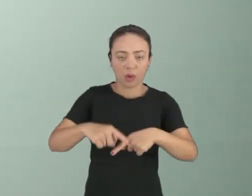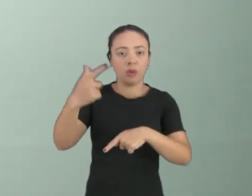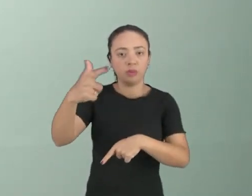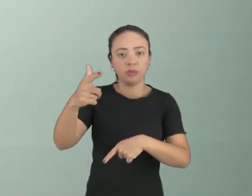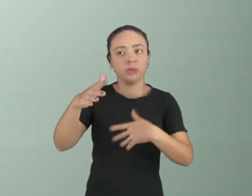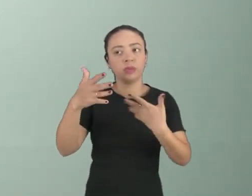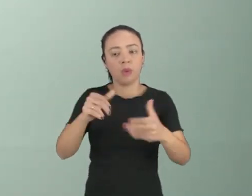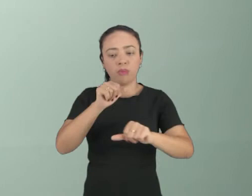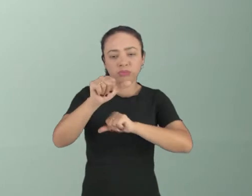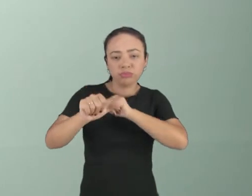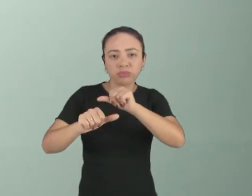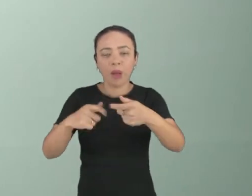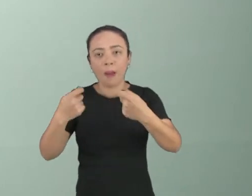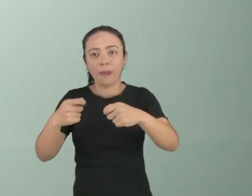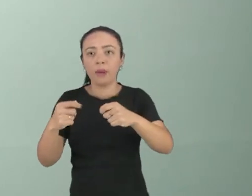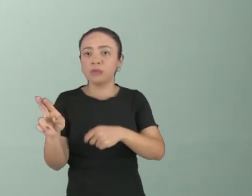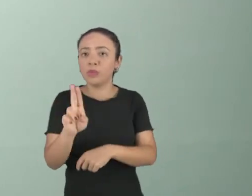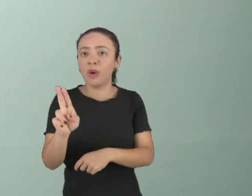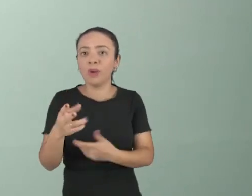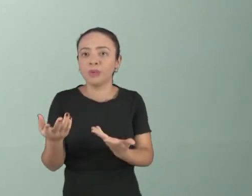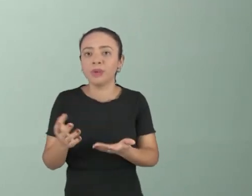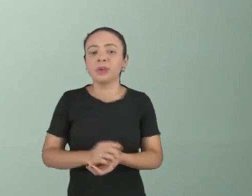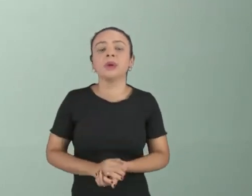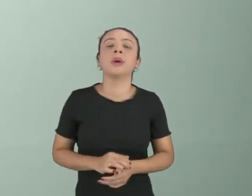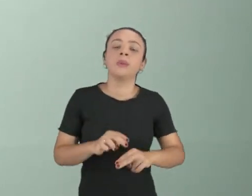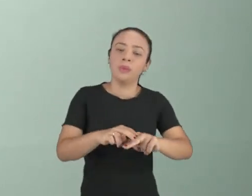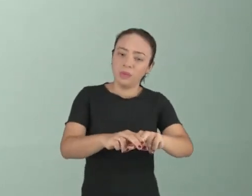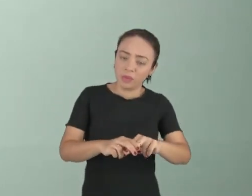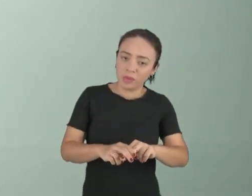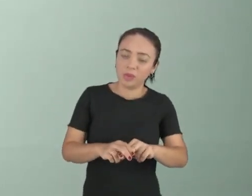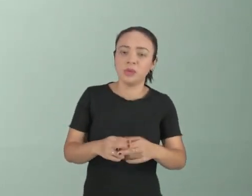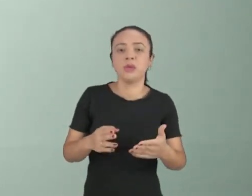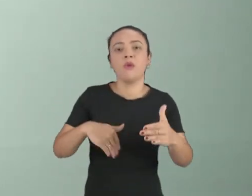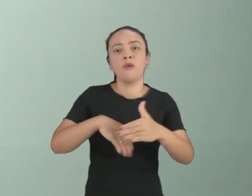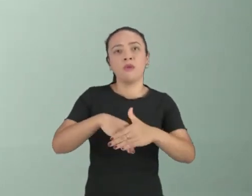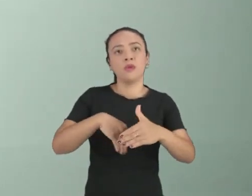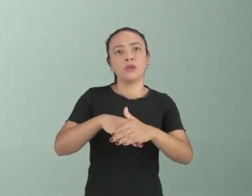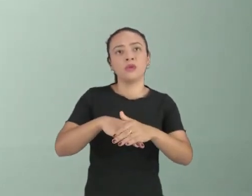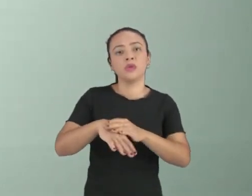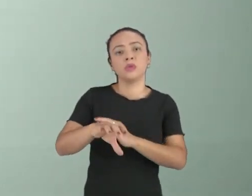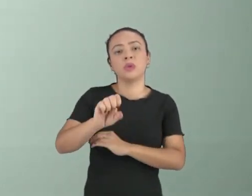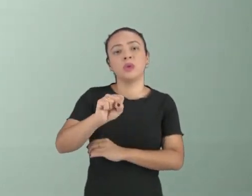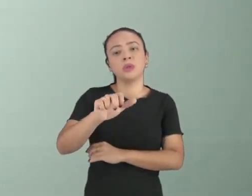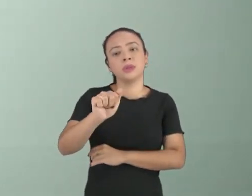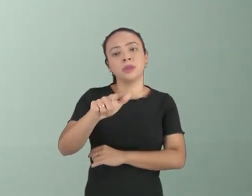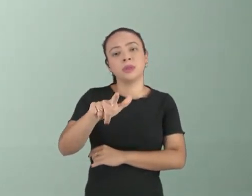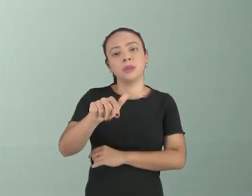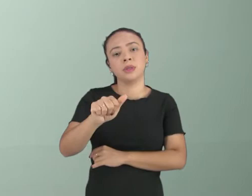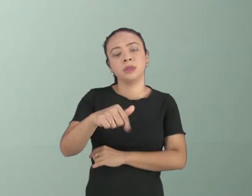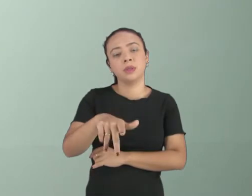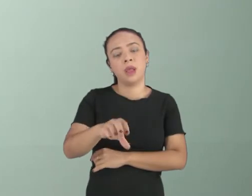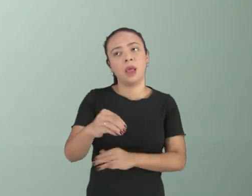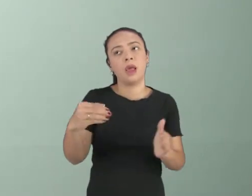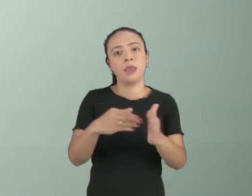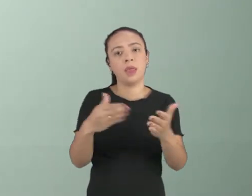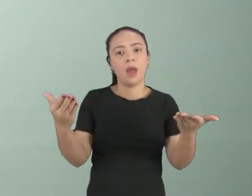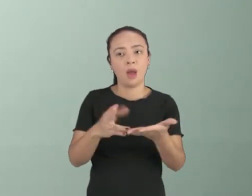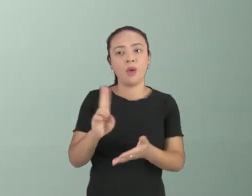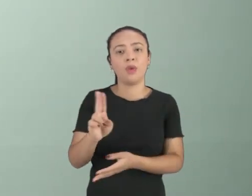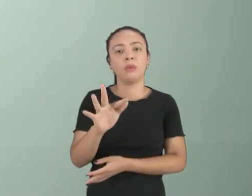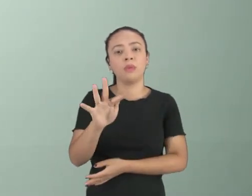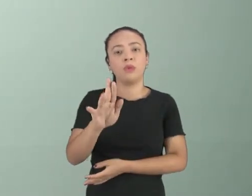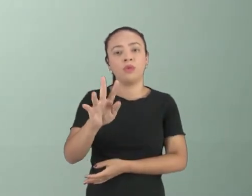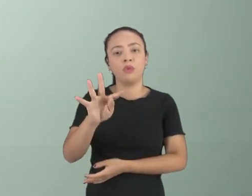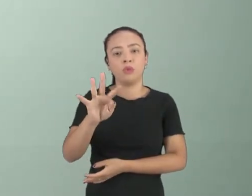futebol para as quadras e tiveram que dar um nome, né? Ficou o futebol de salão, depois indoor futebol, indoor futsal e chegou até